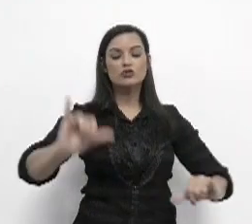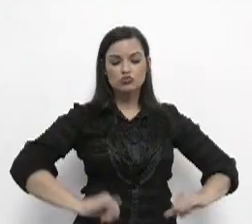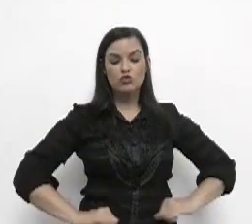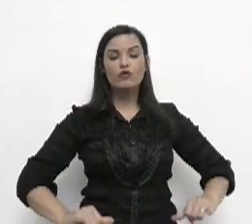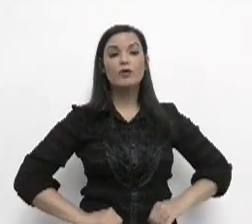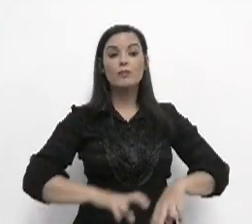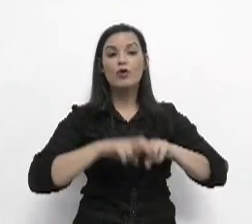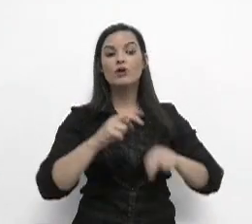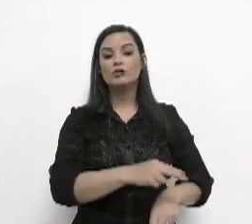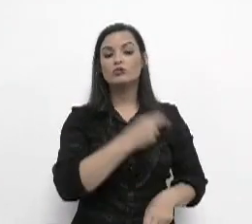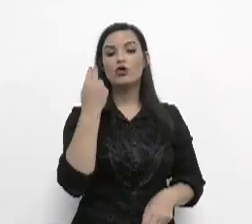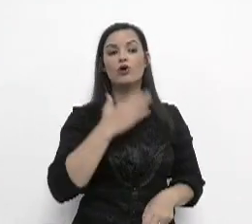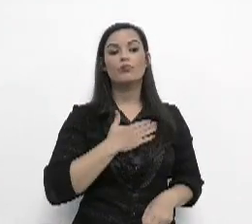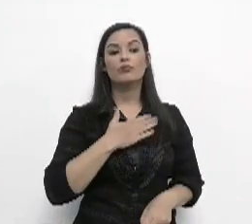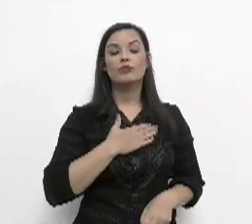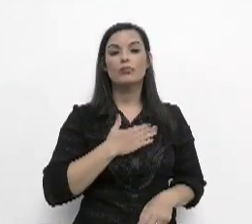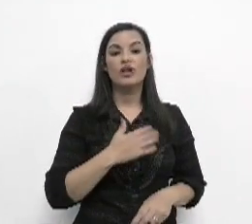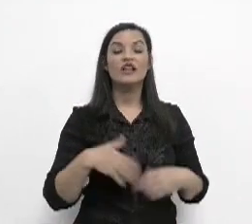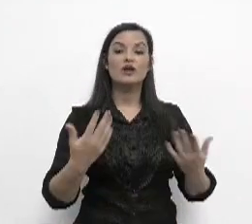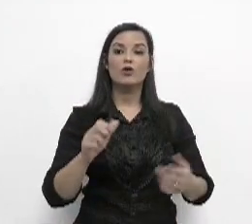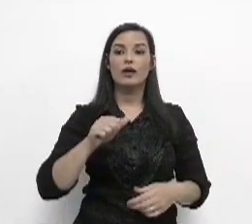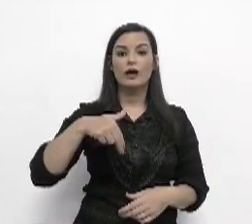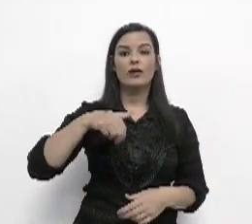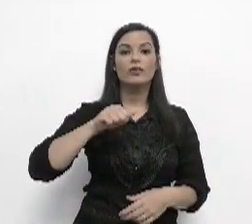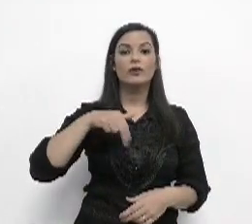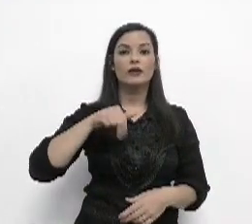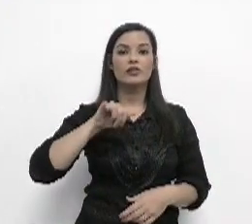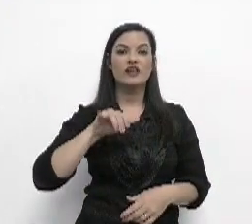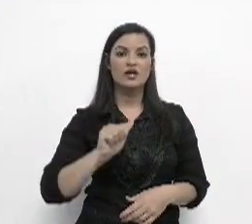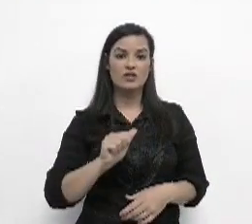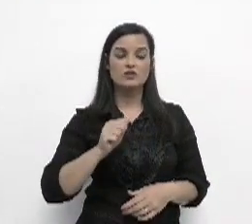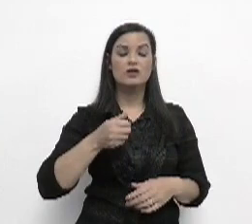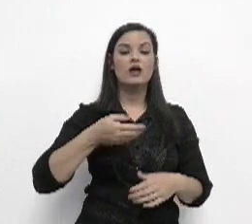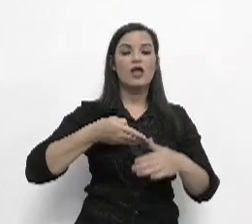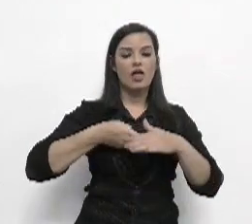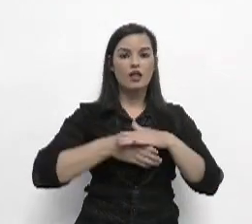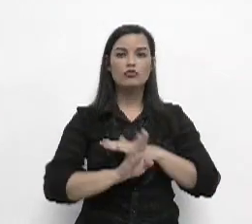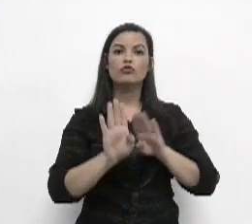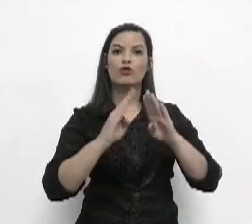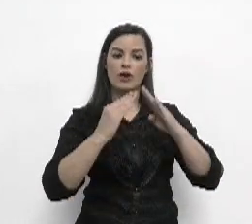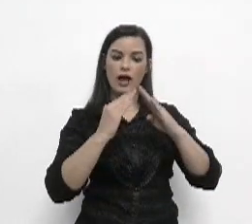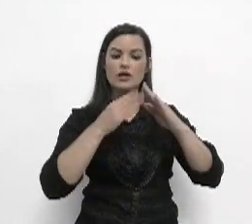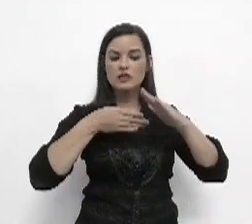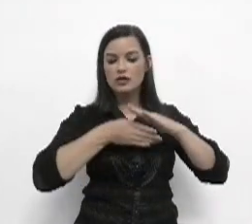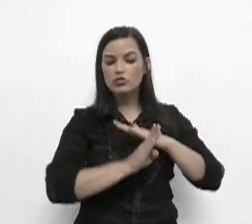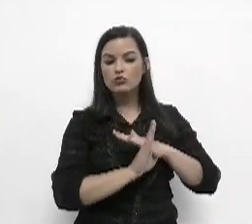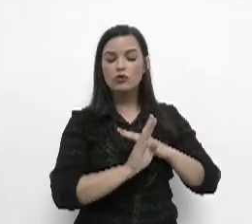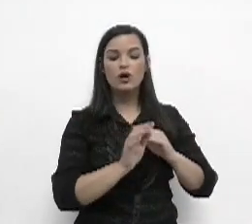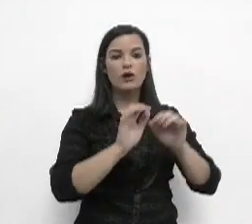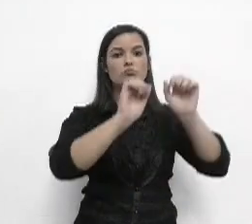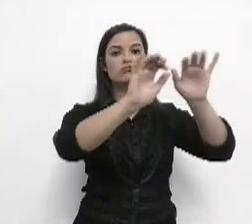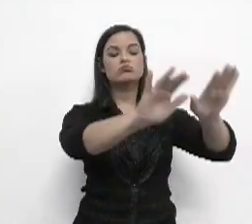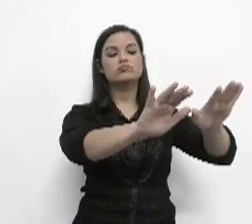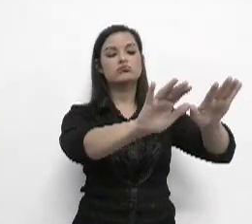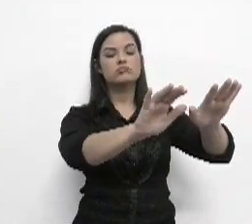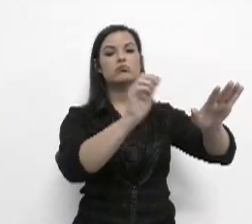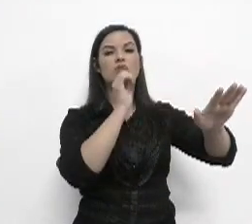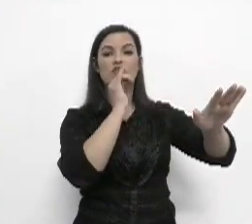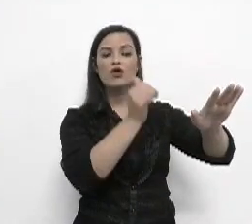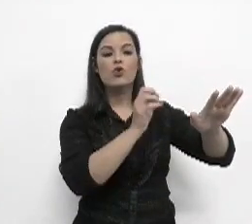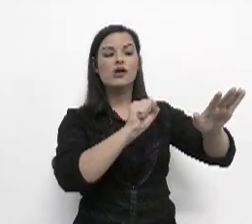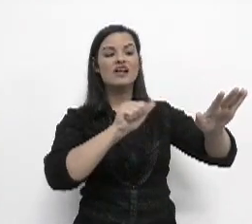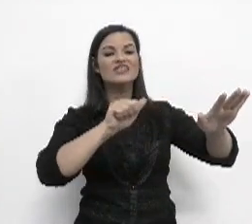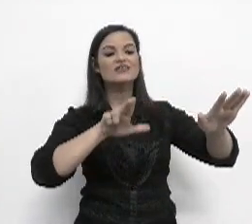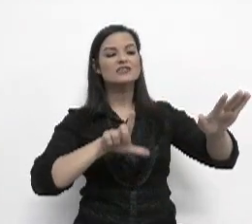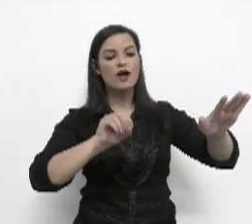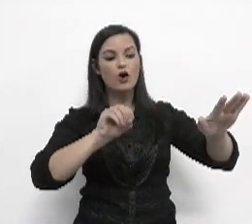Então Ananias foi e, entrando na casa, impôs sobre ele as mãos, dizendo: Saulo, irmão,